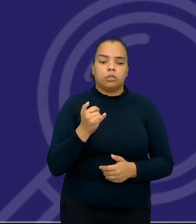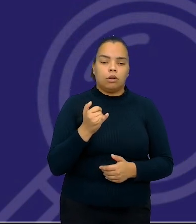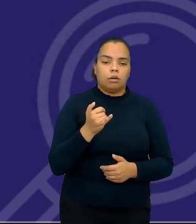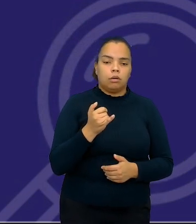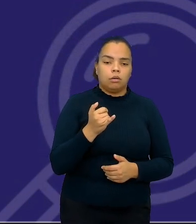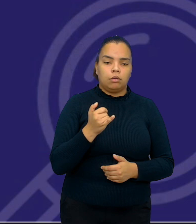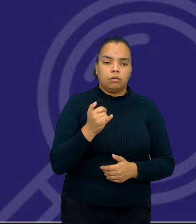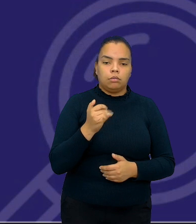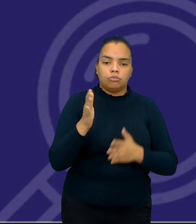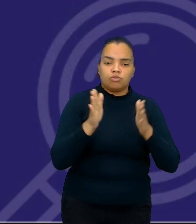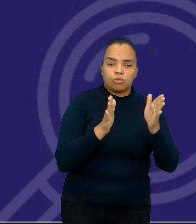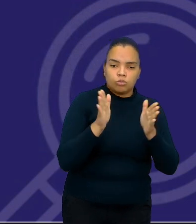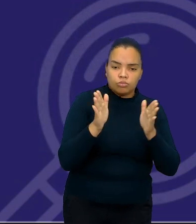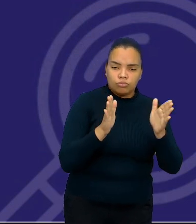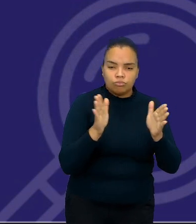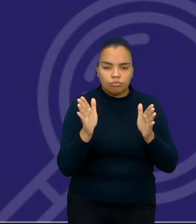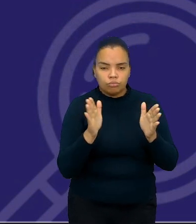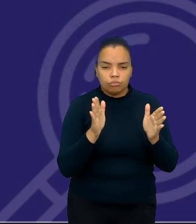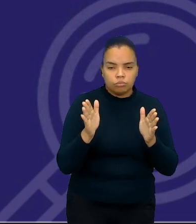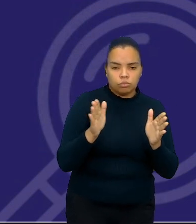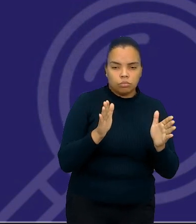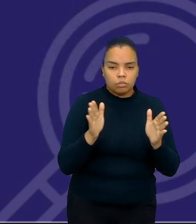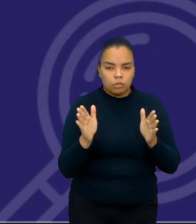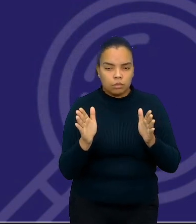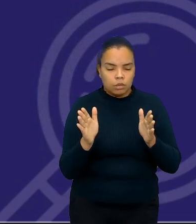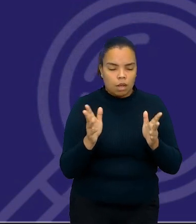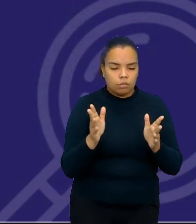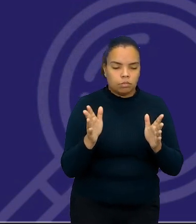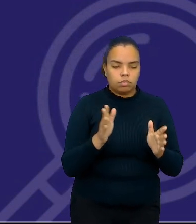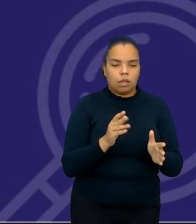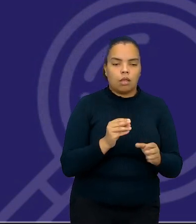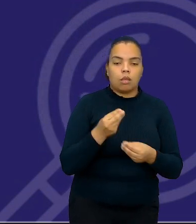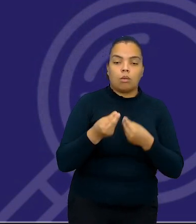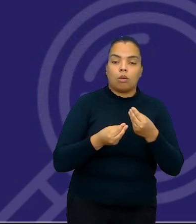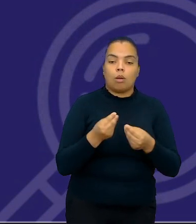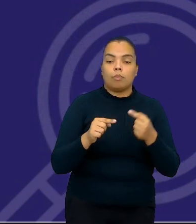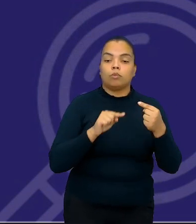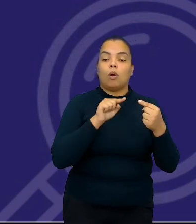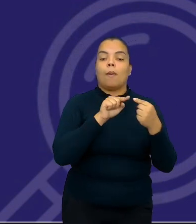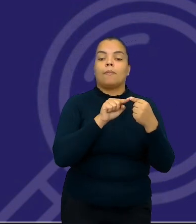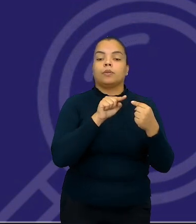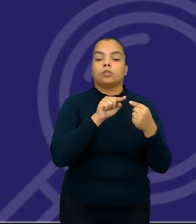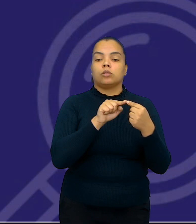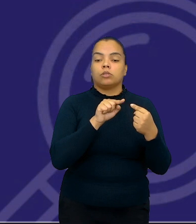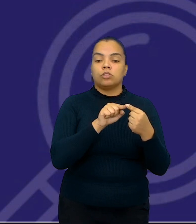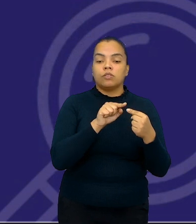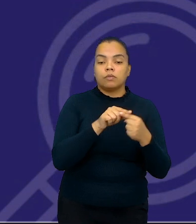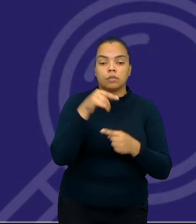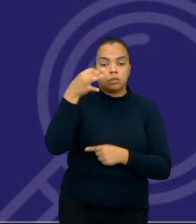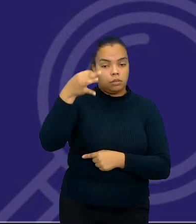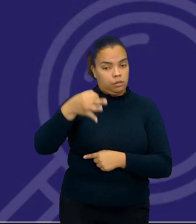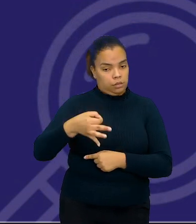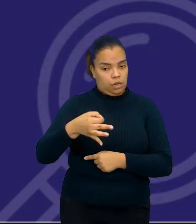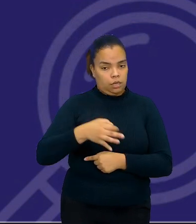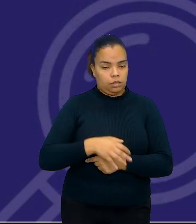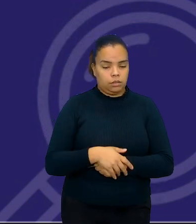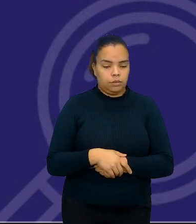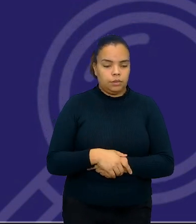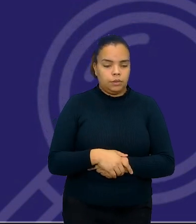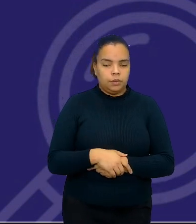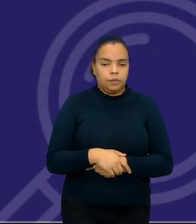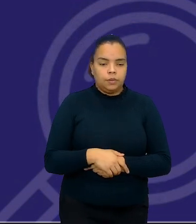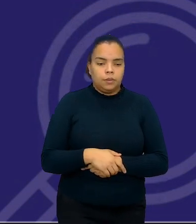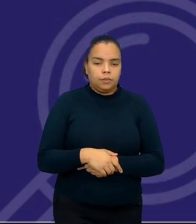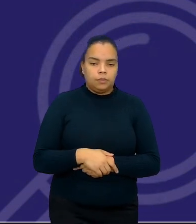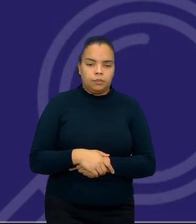estudantes quando percebemos que não estão cumprindo o objetivo proposto, né, nesse caso, direcionando-se para